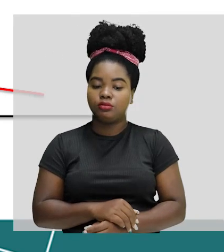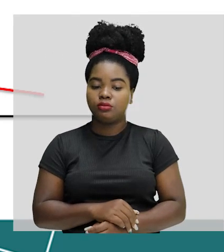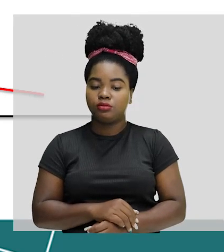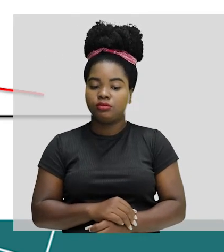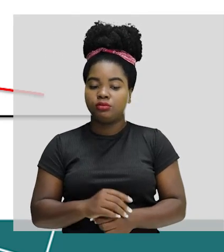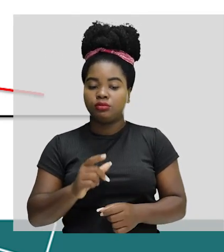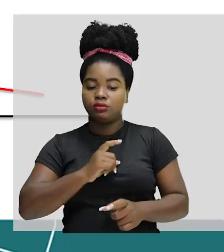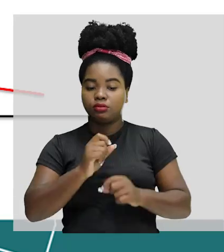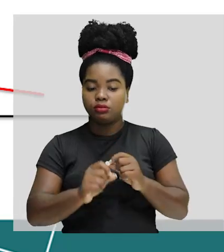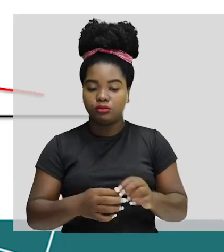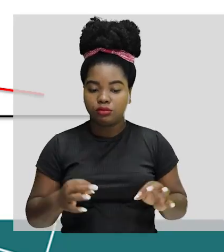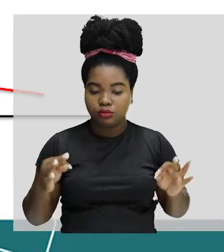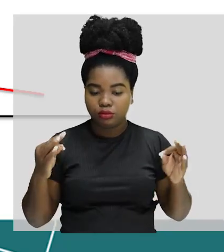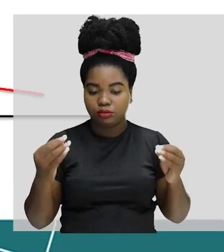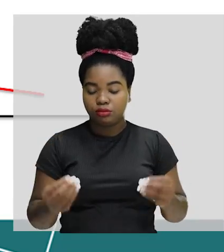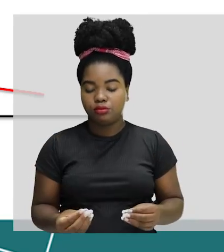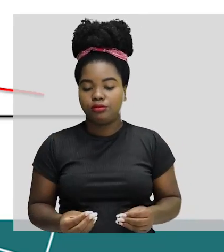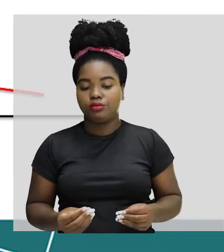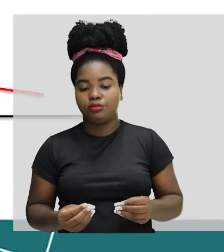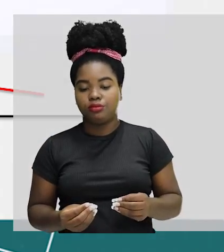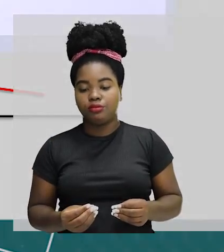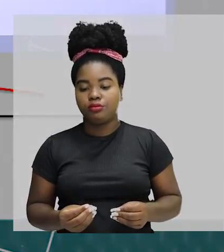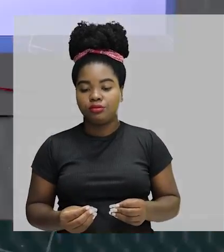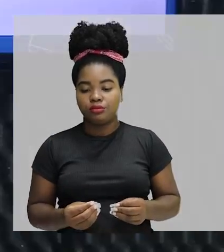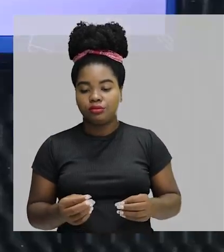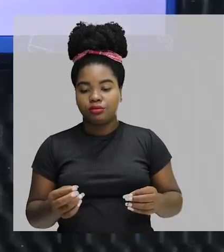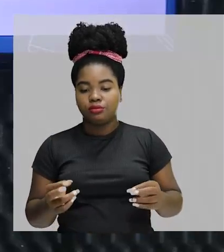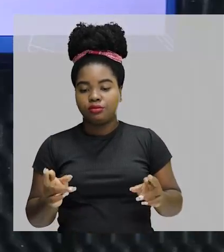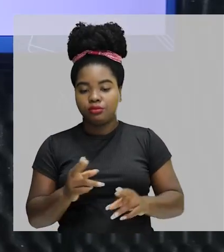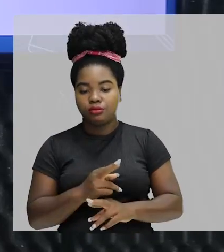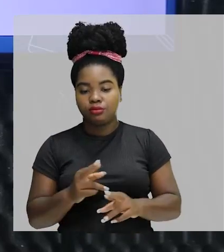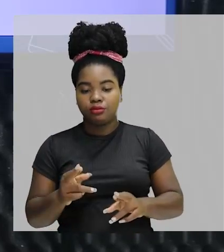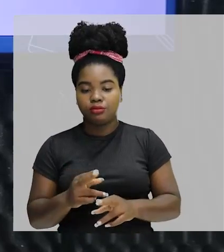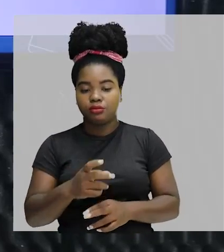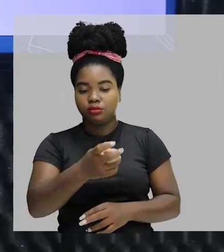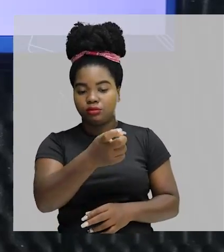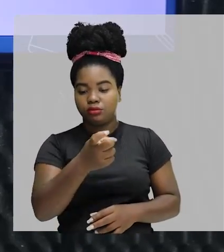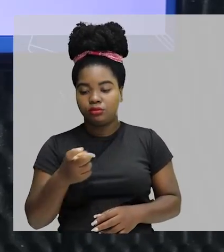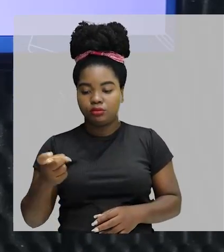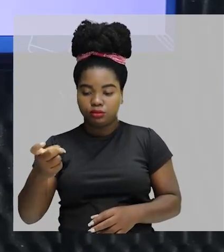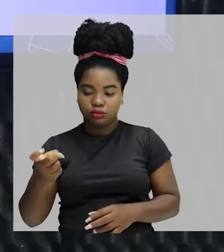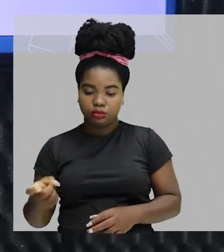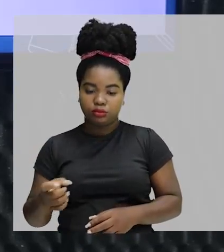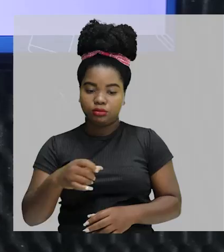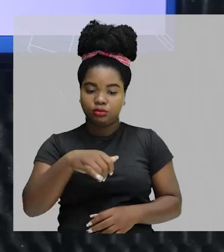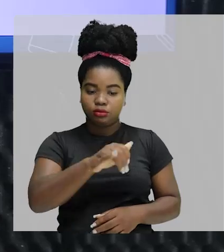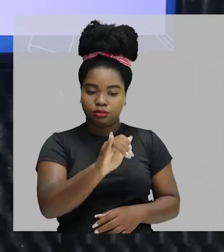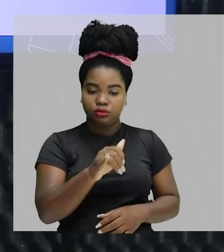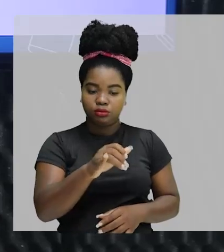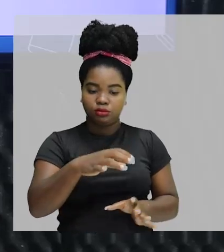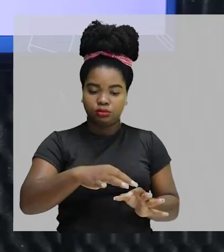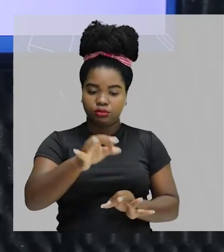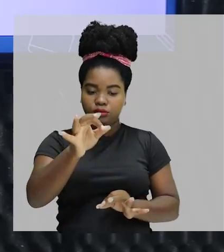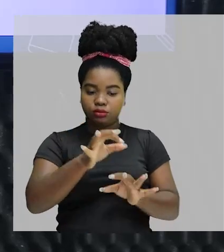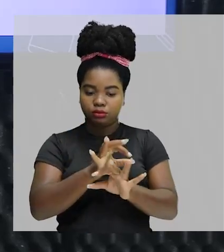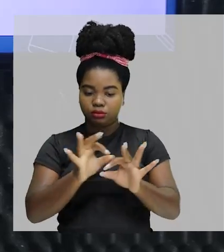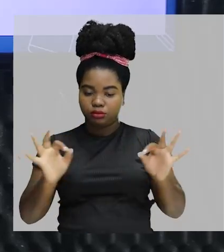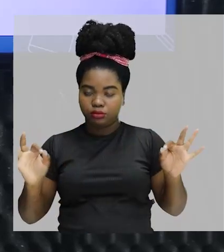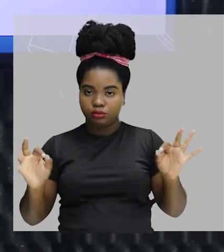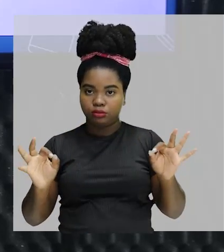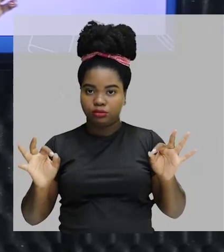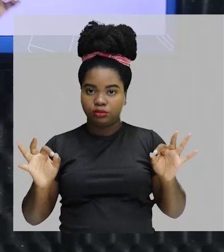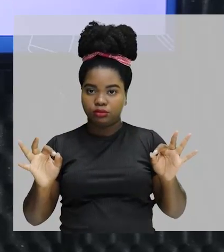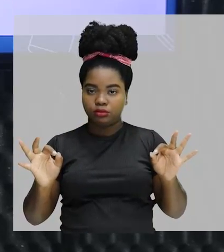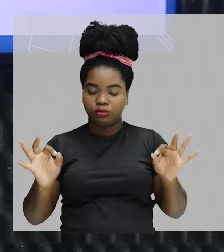ponto, envolvendo todos os pontos em relação, né, ao eixo x e ao eixo y. Perceba que nós temos aqui, ó,